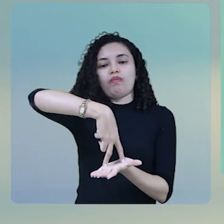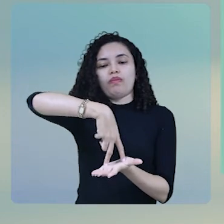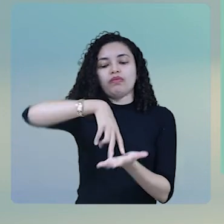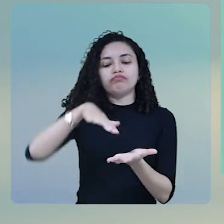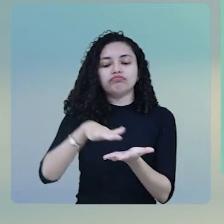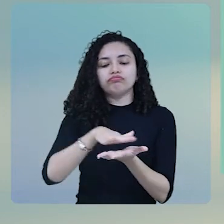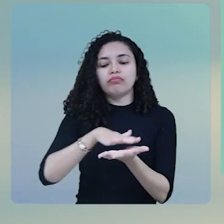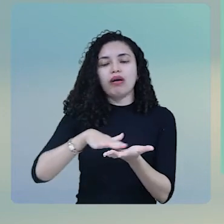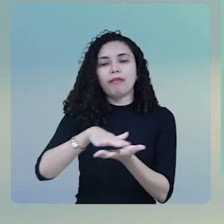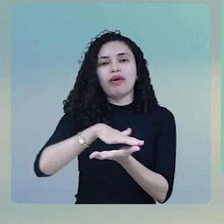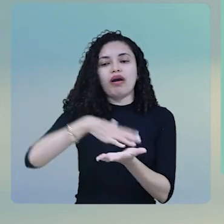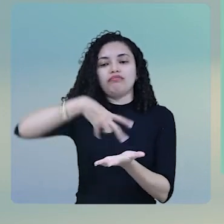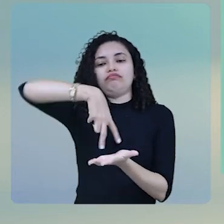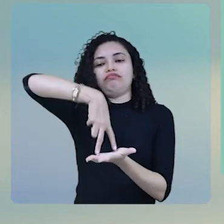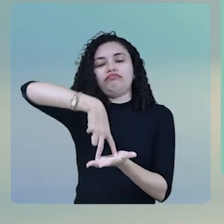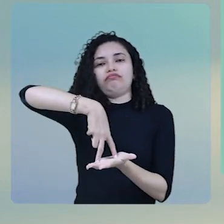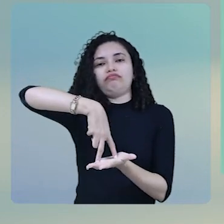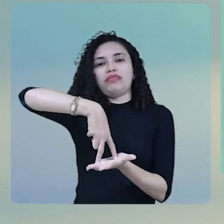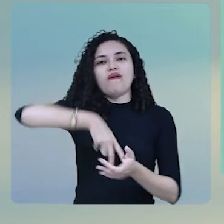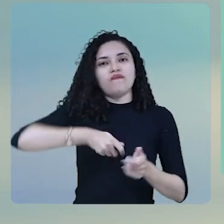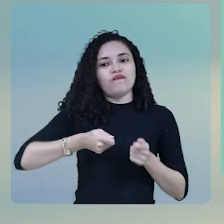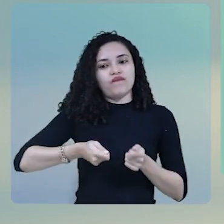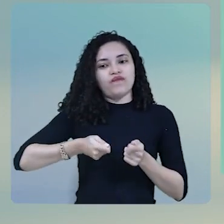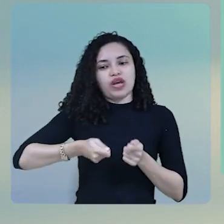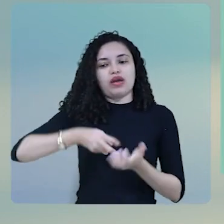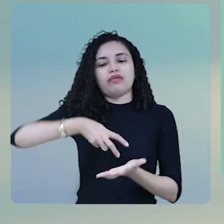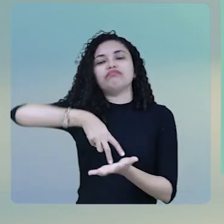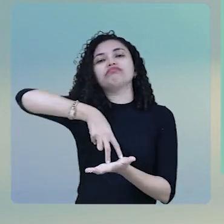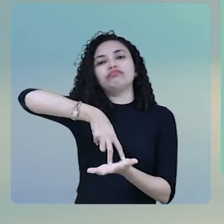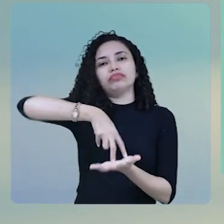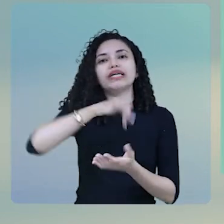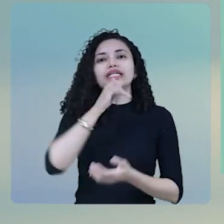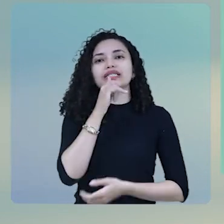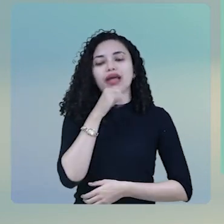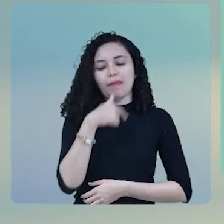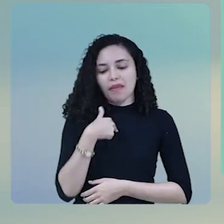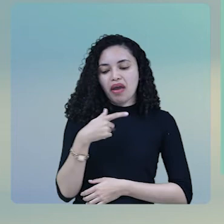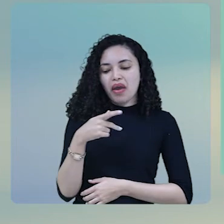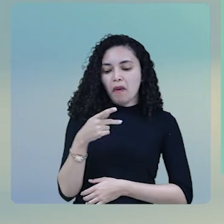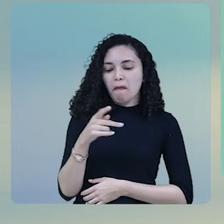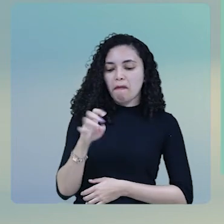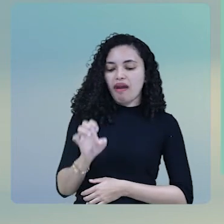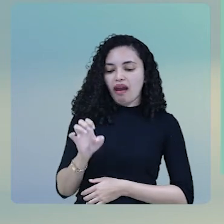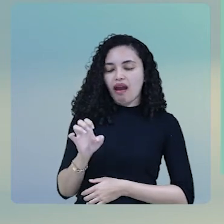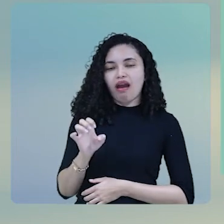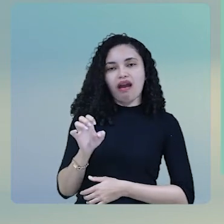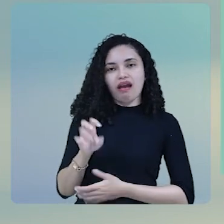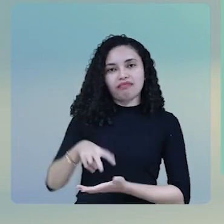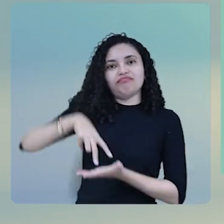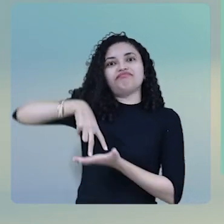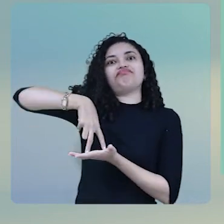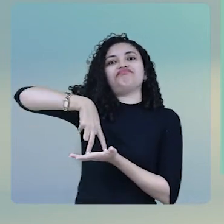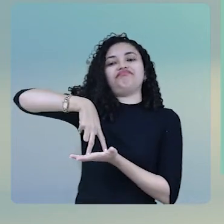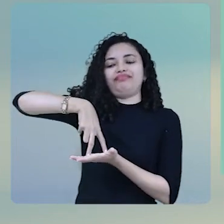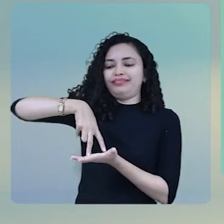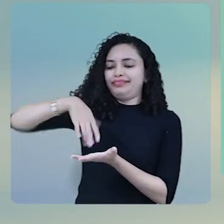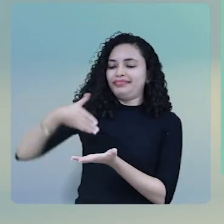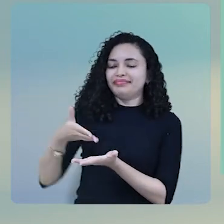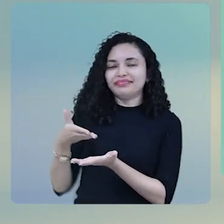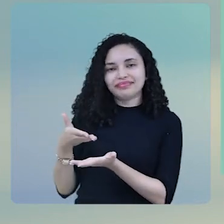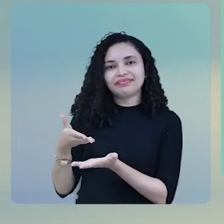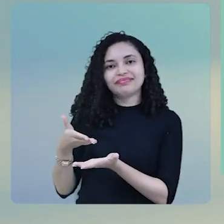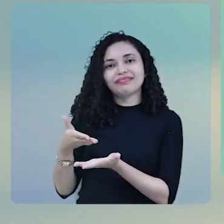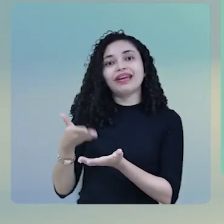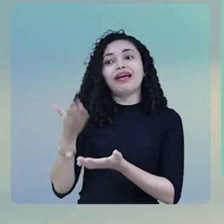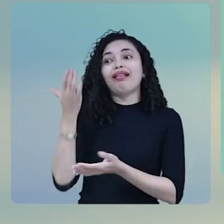quê? Sustentar o meu corpo sobre uma base. Então, hoje eu estou em pé porque